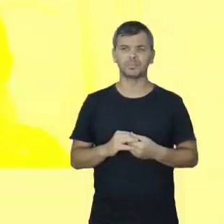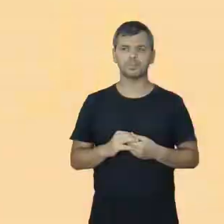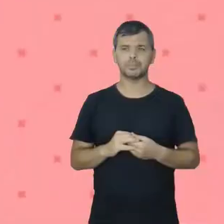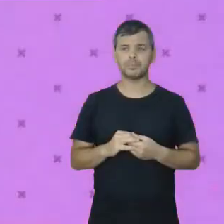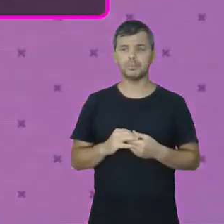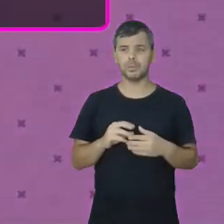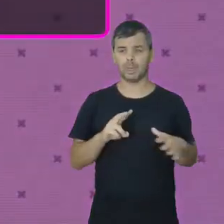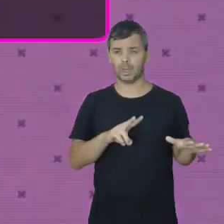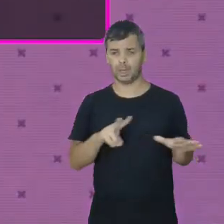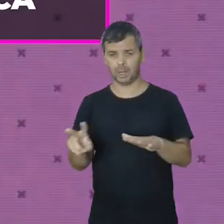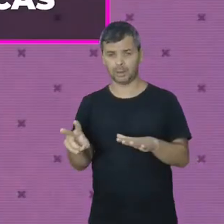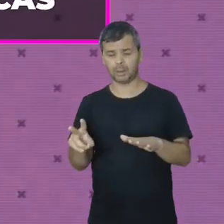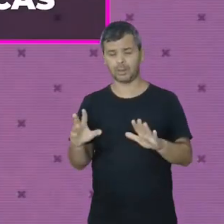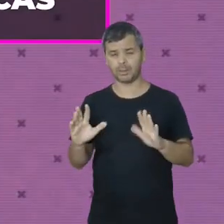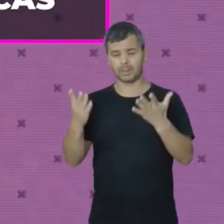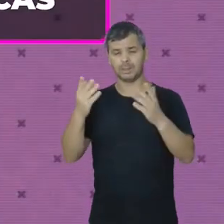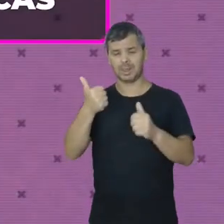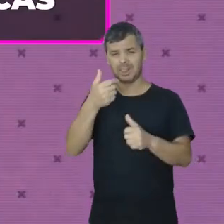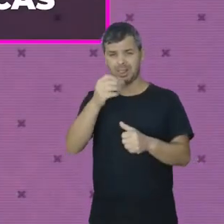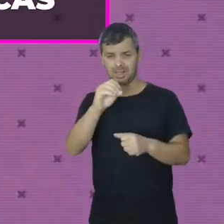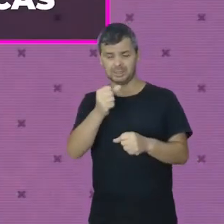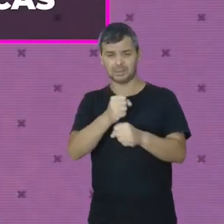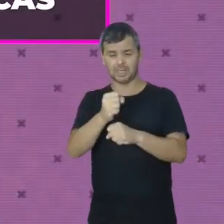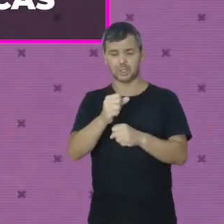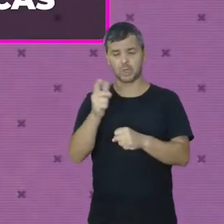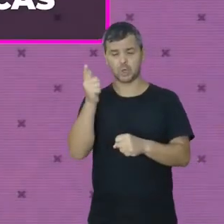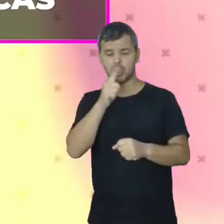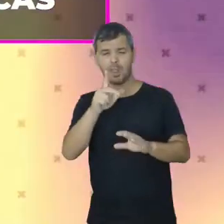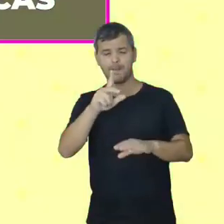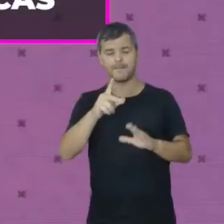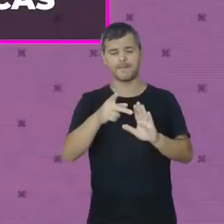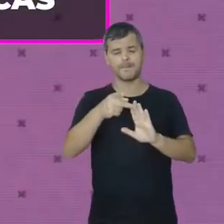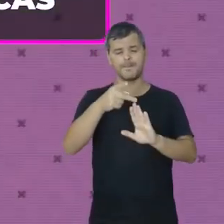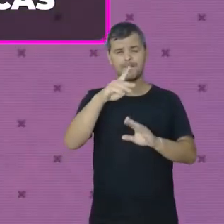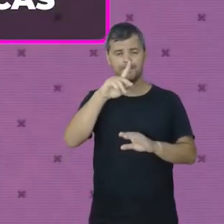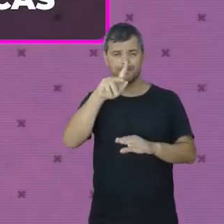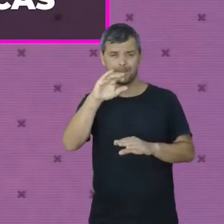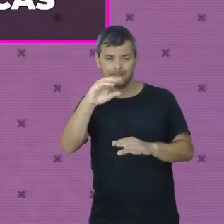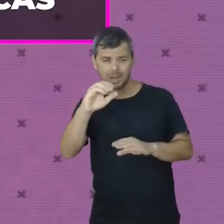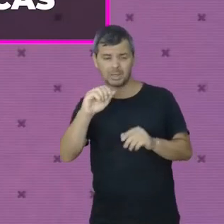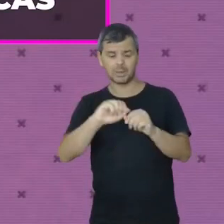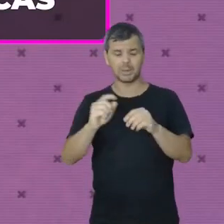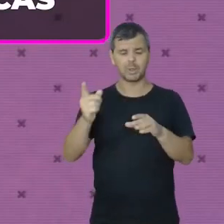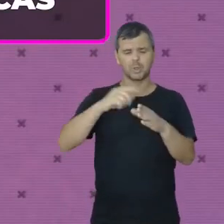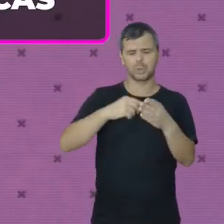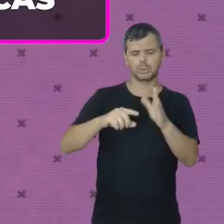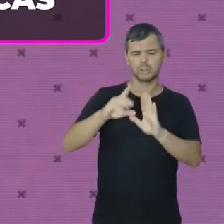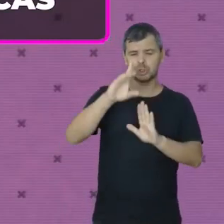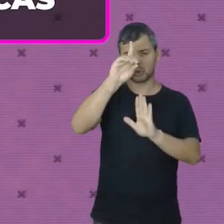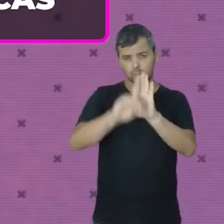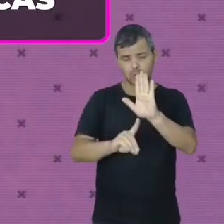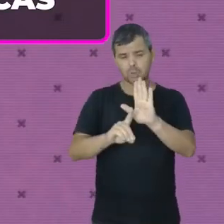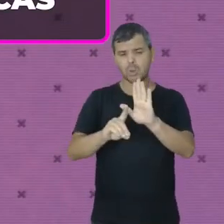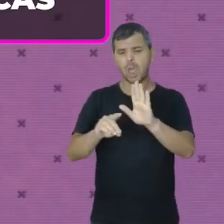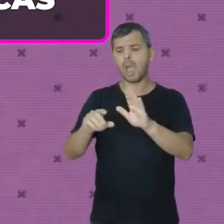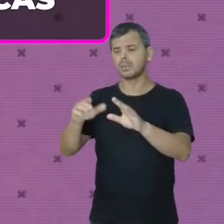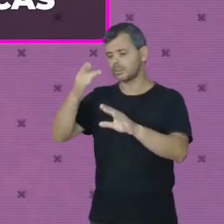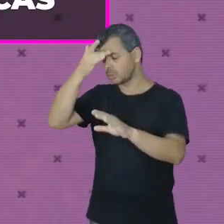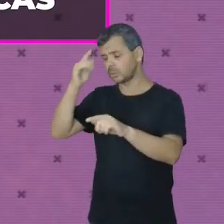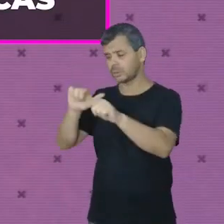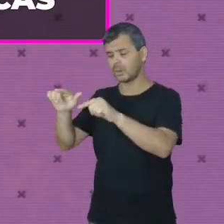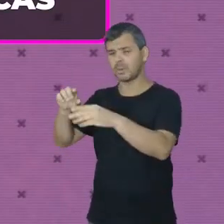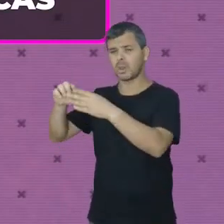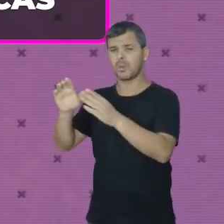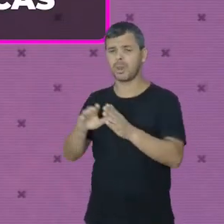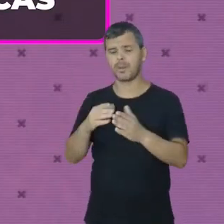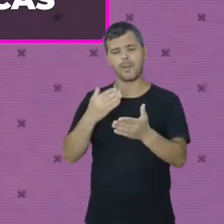Essa semana estamos celebrando os 10 anos da conquista da PEC das trabalhadoras domésticas, que trouxe muitos direitos a essa categoria. Não